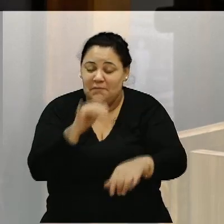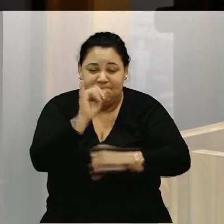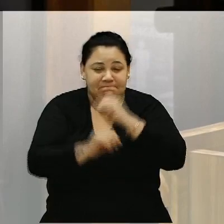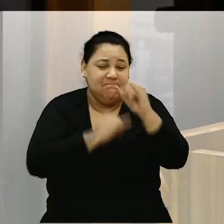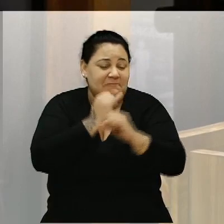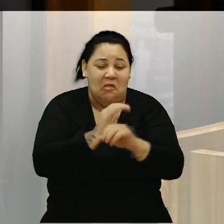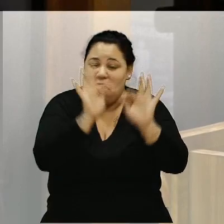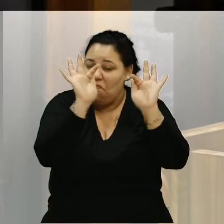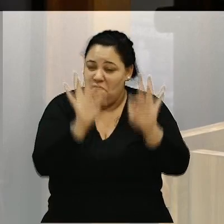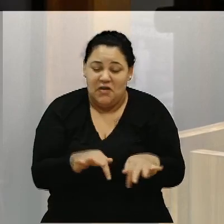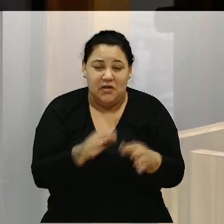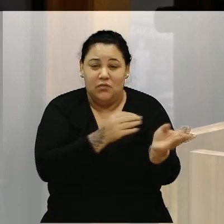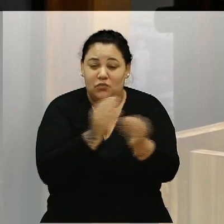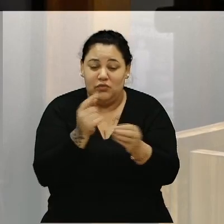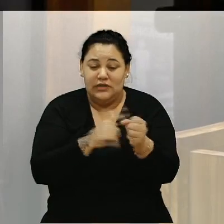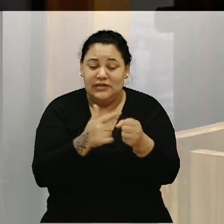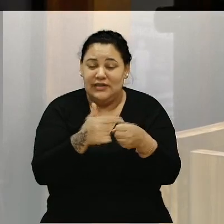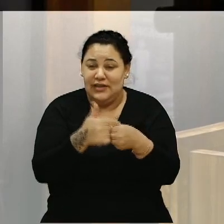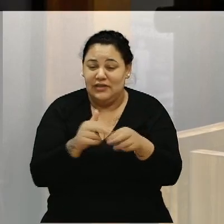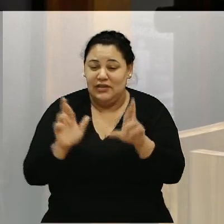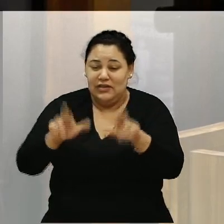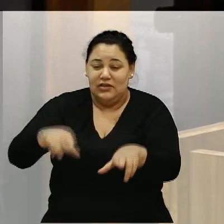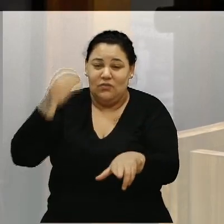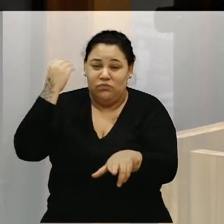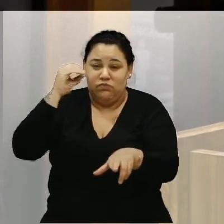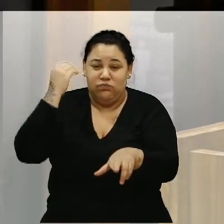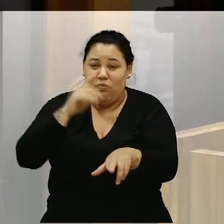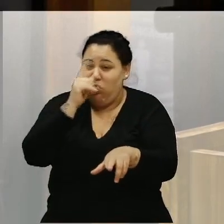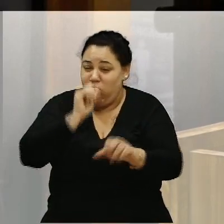da região metropolitana de Porto Alegre embaixo d'água.